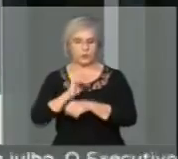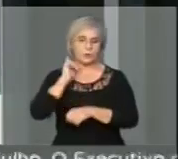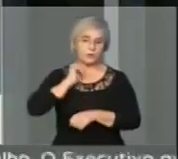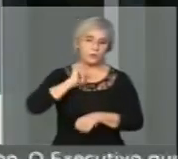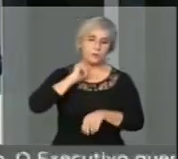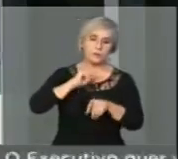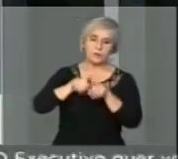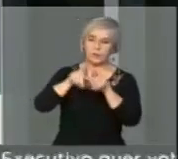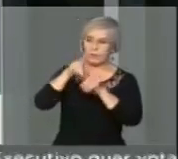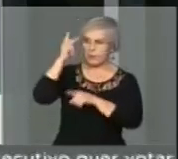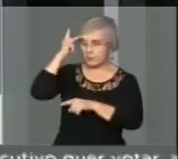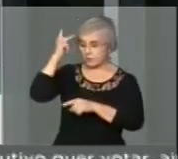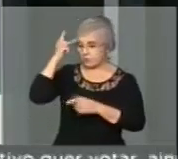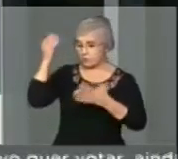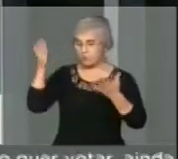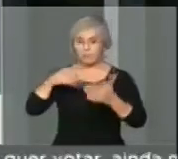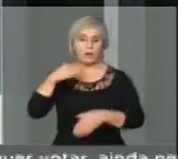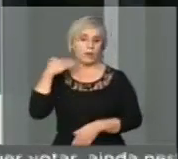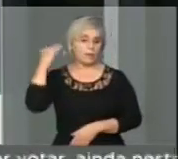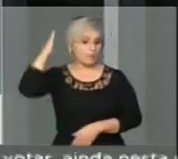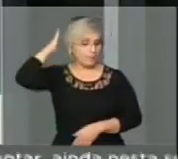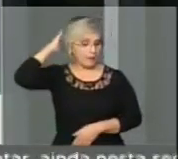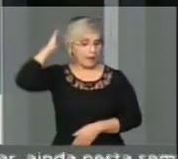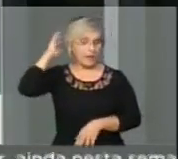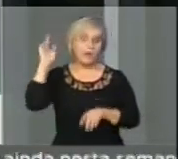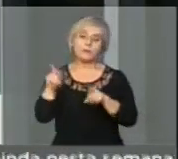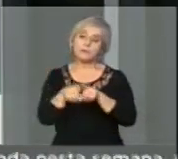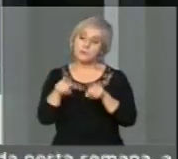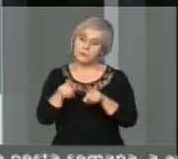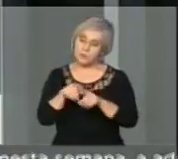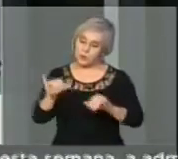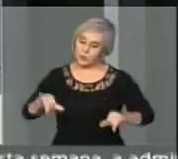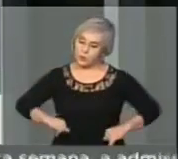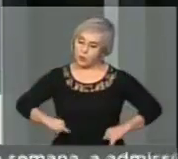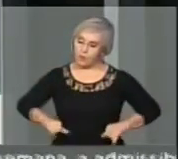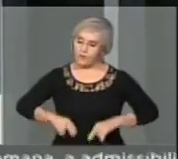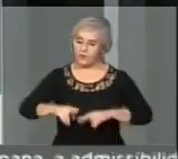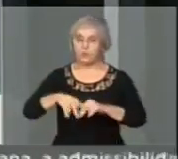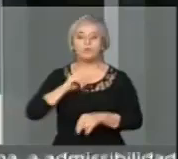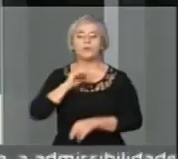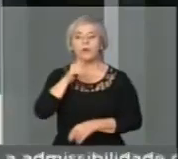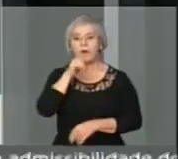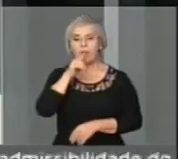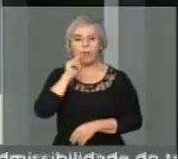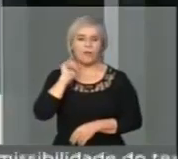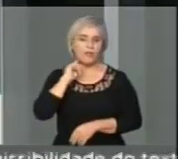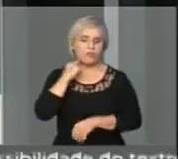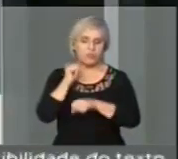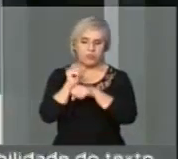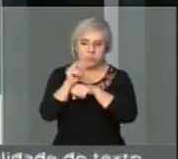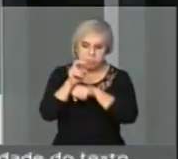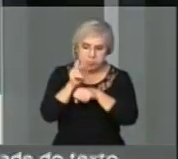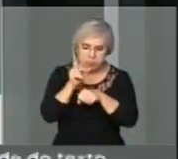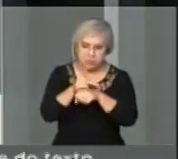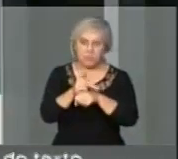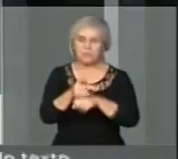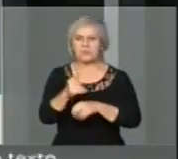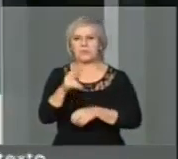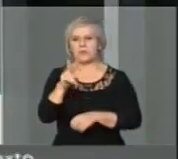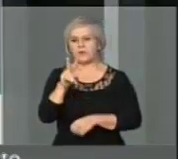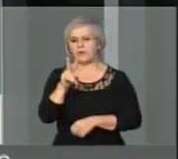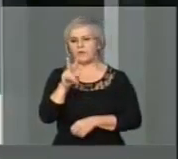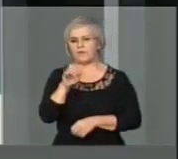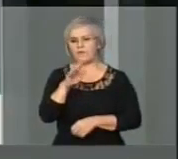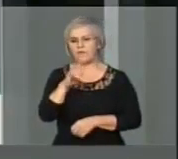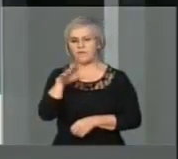e e agora o Pará mesmo com água está sofrendo eh pela água contaminada e o bem maior que a gente pode oferecer